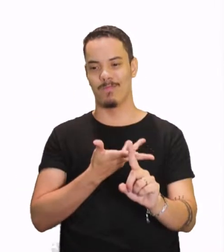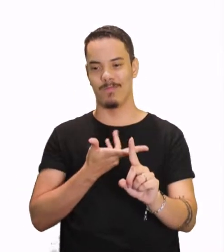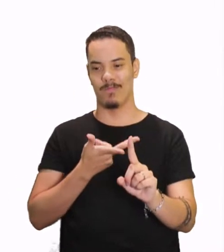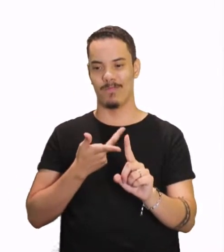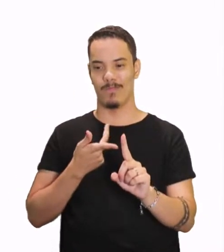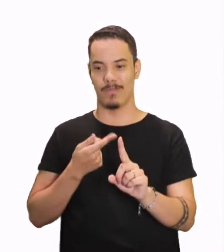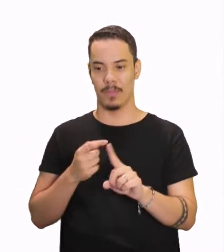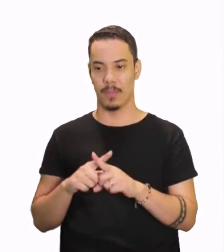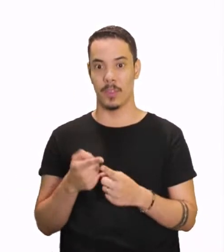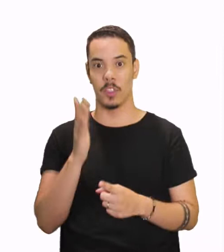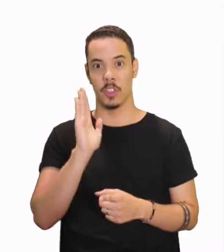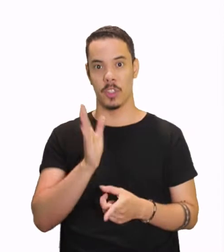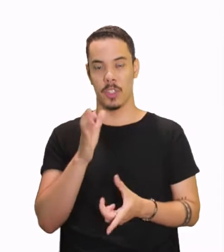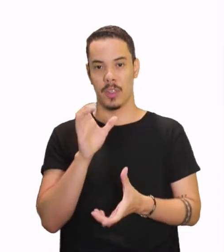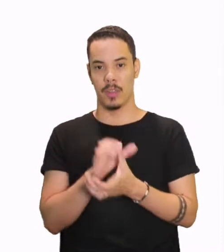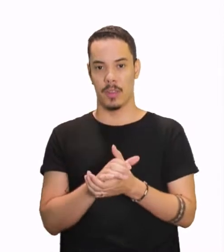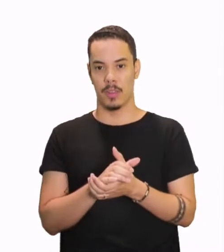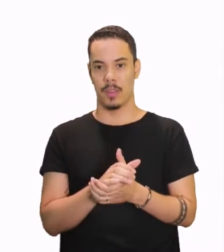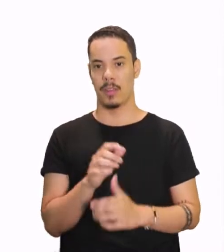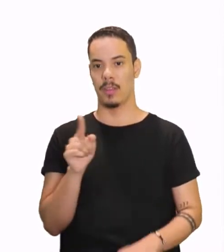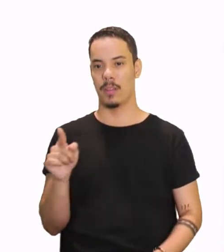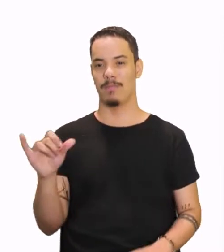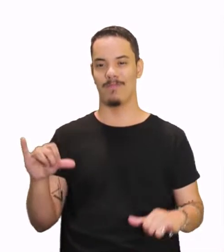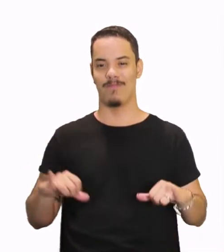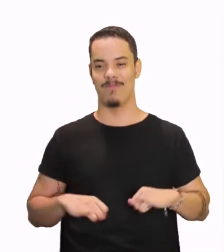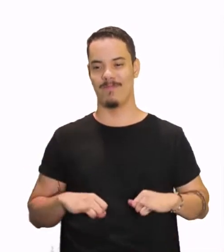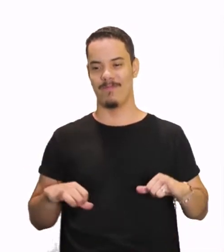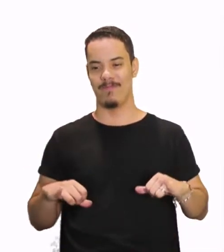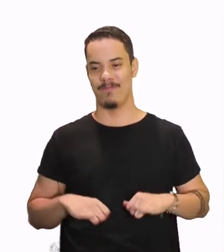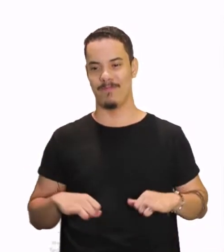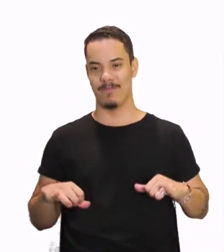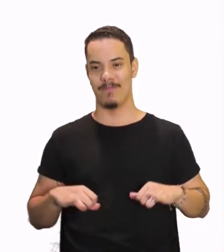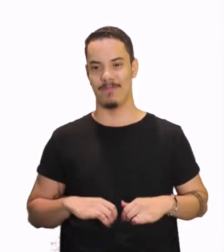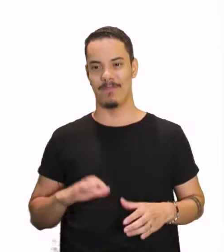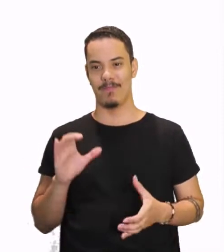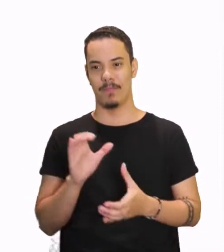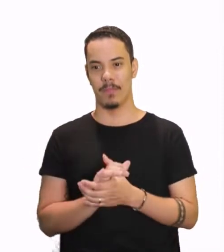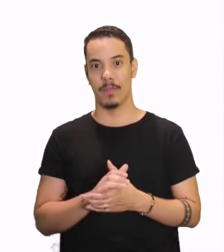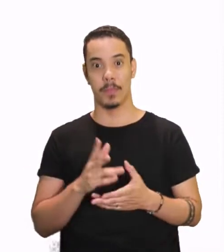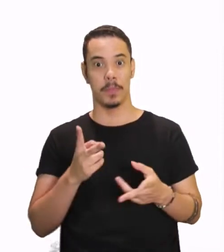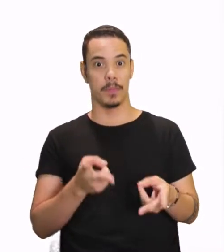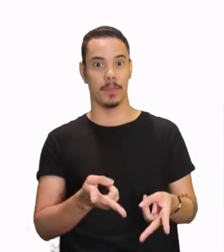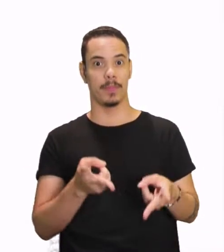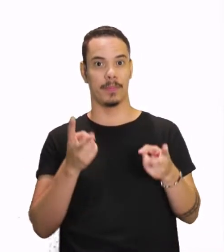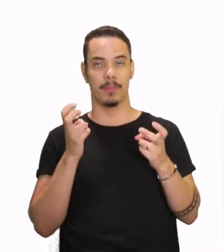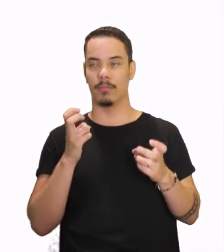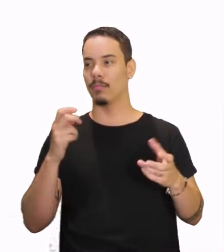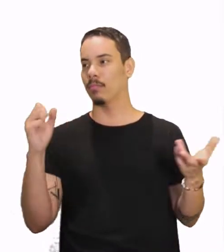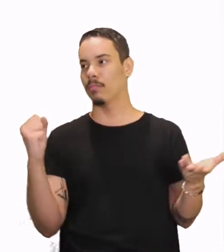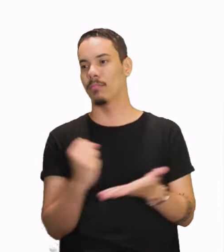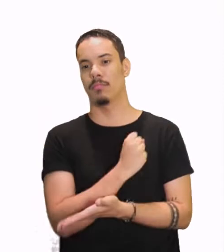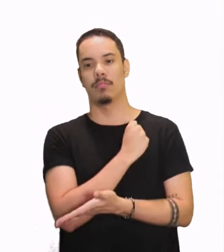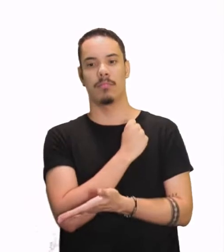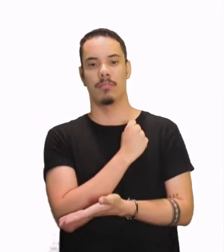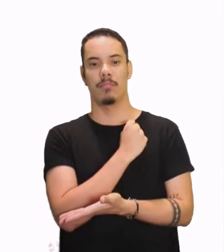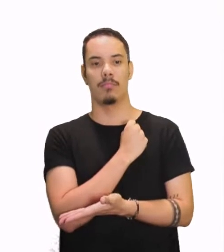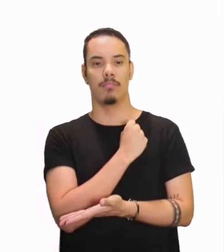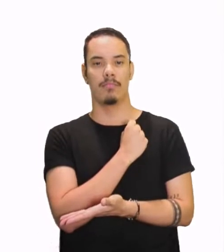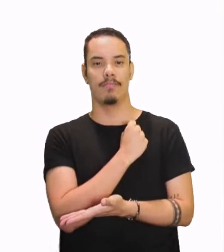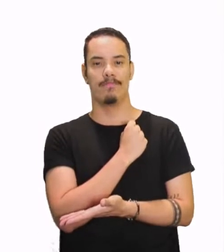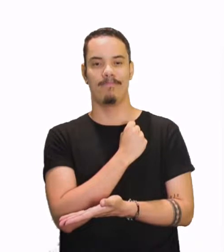Já casada, Inês passa a sofrer nas mãos do marido e percebe a armadilha em que